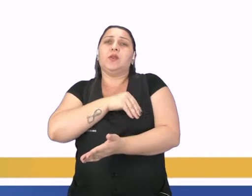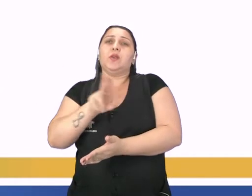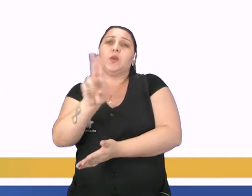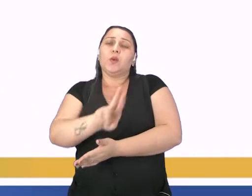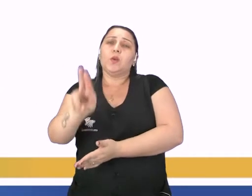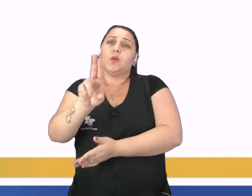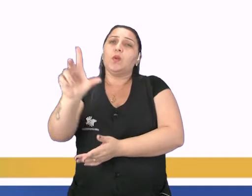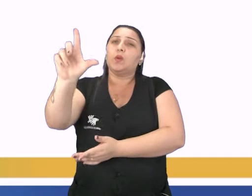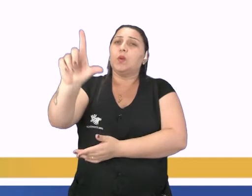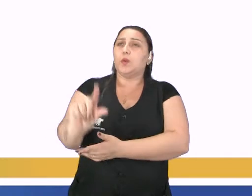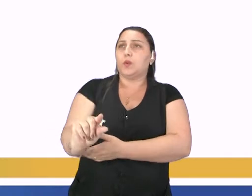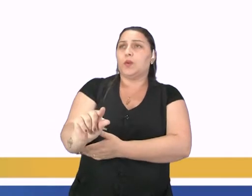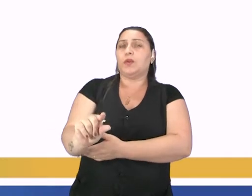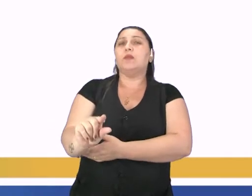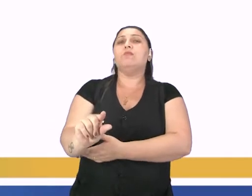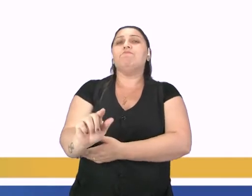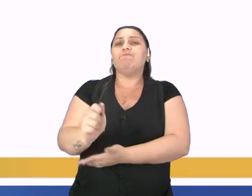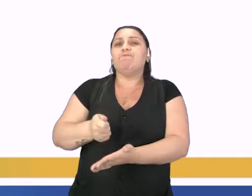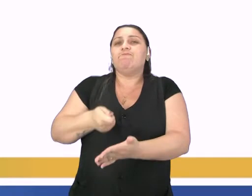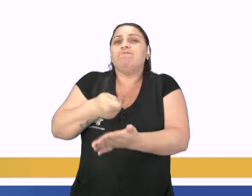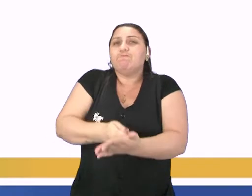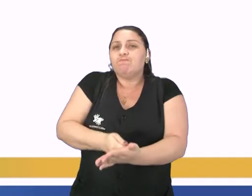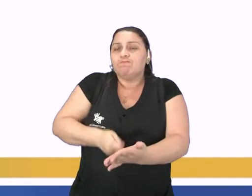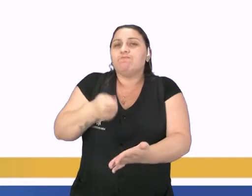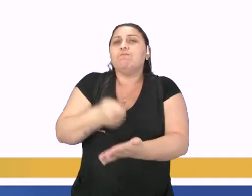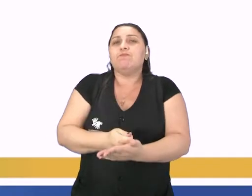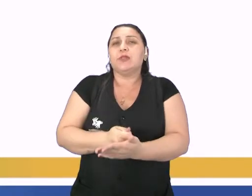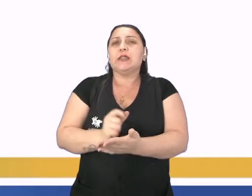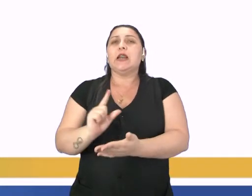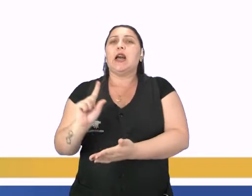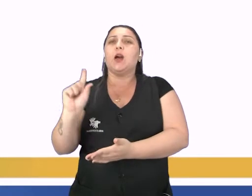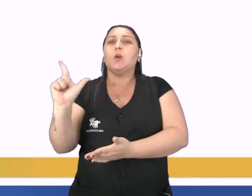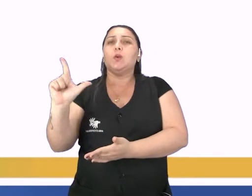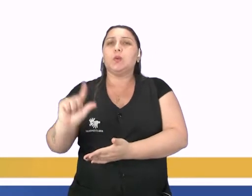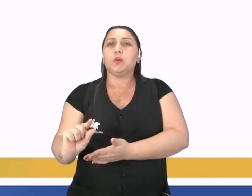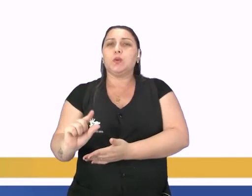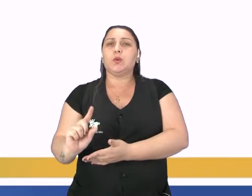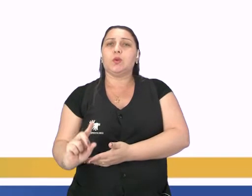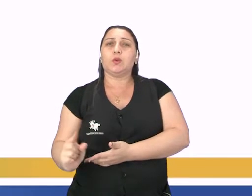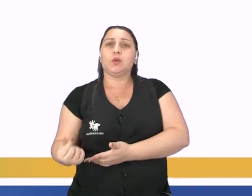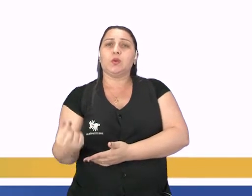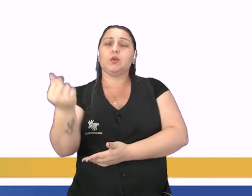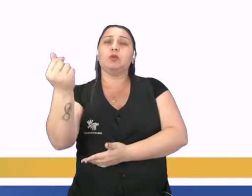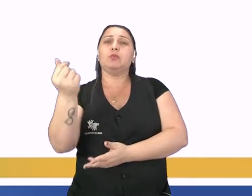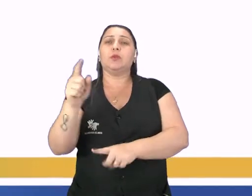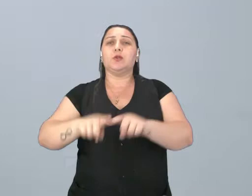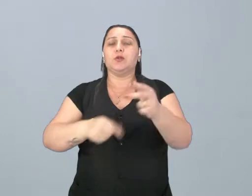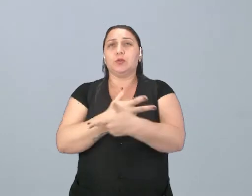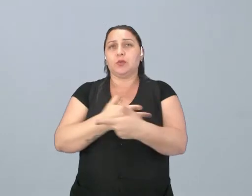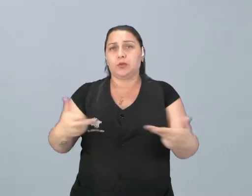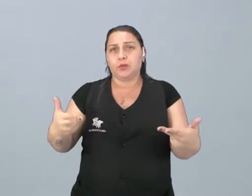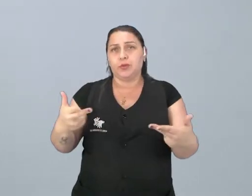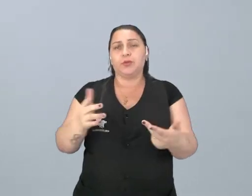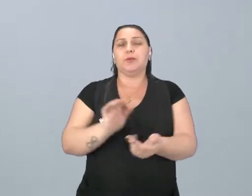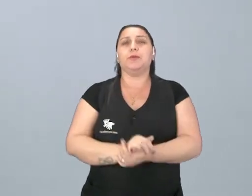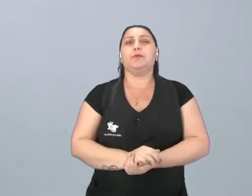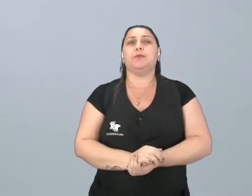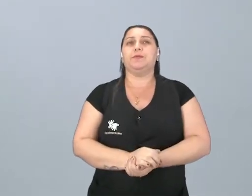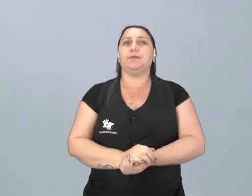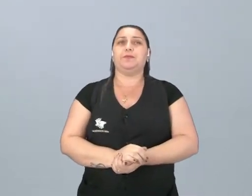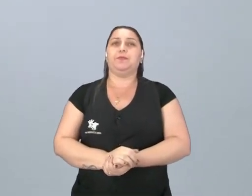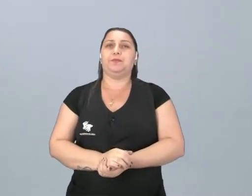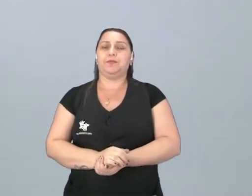caiu ainda mais, forçando uma diminuição nos preços. Então, a partir do momento em que